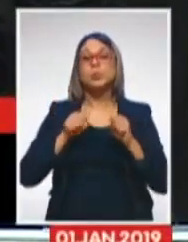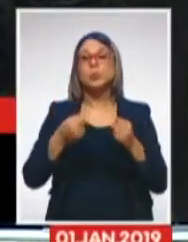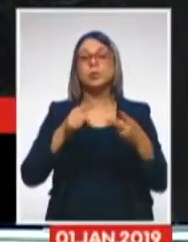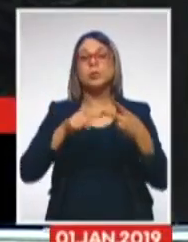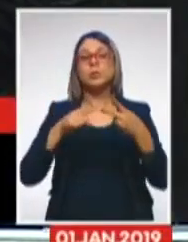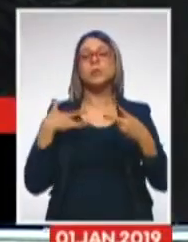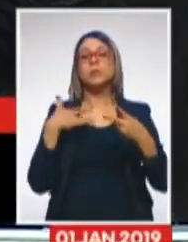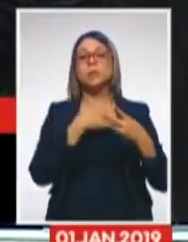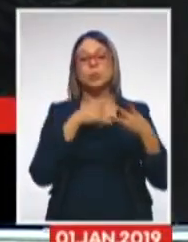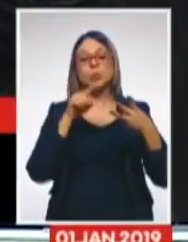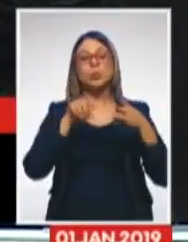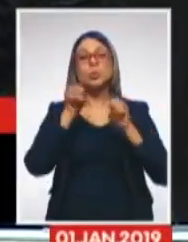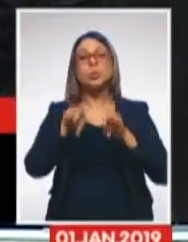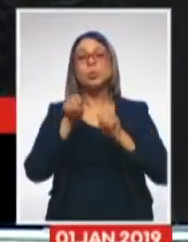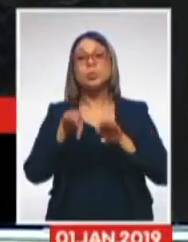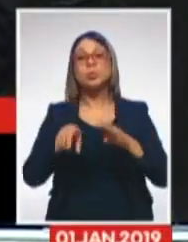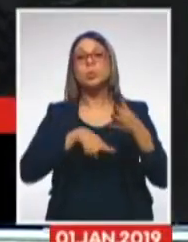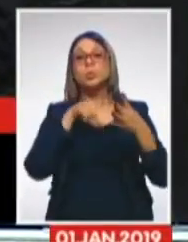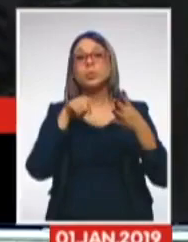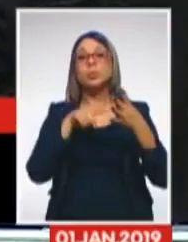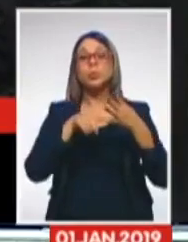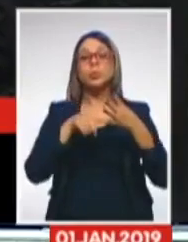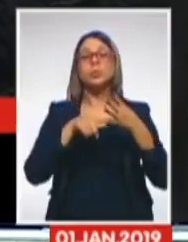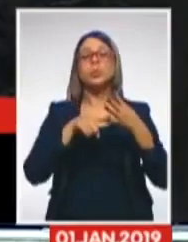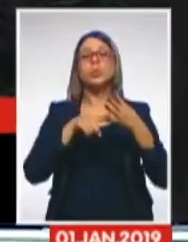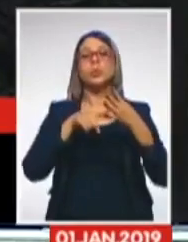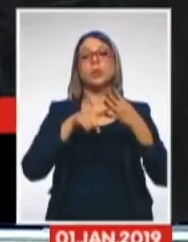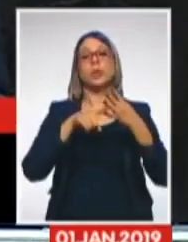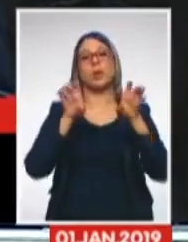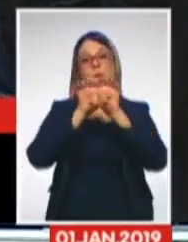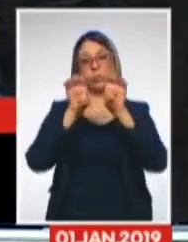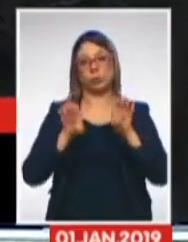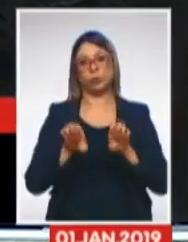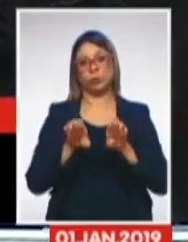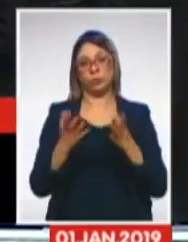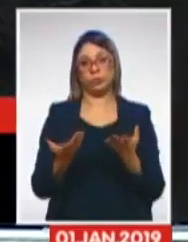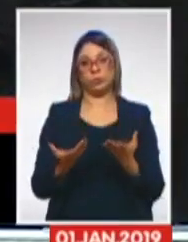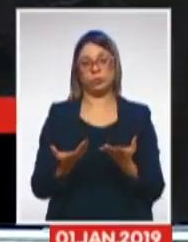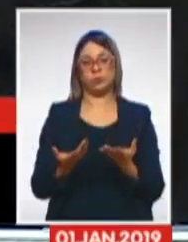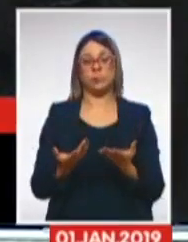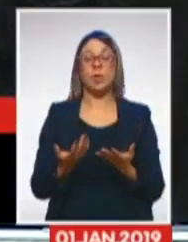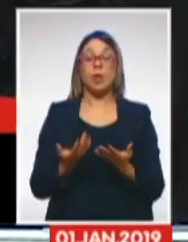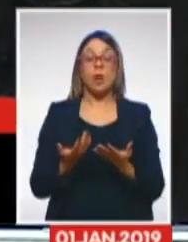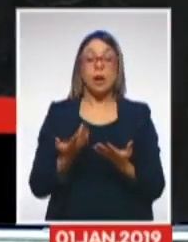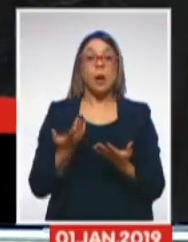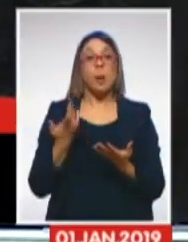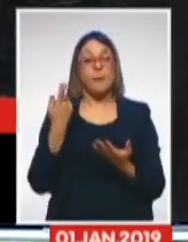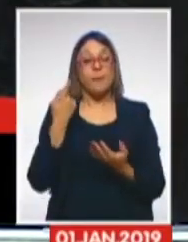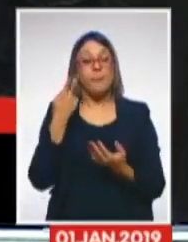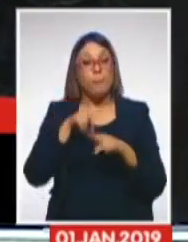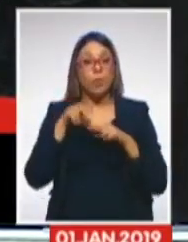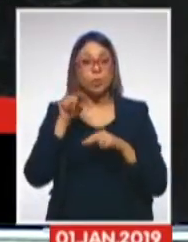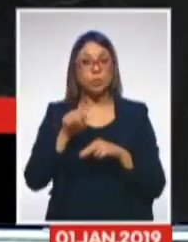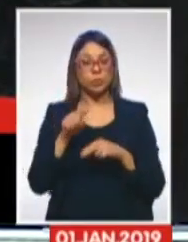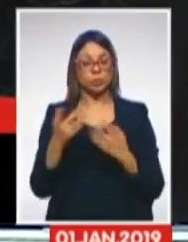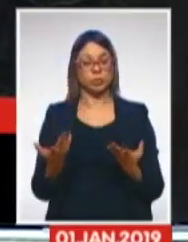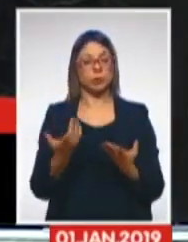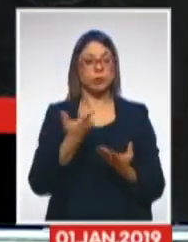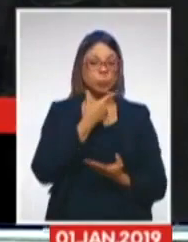segurança, saúde, educação e infraestrutura. Para isso, senhoras e